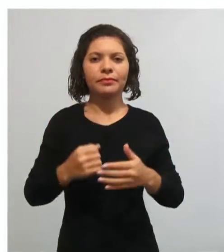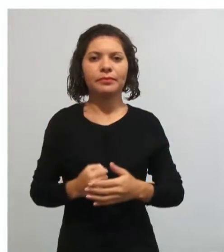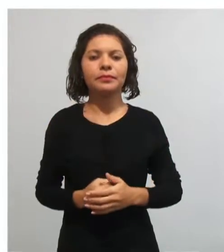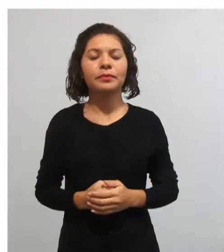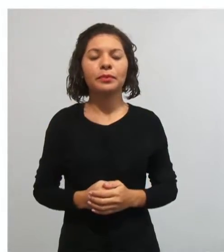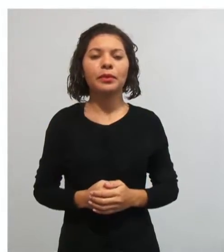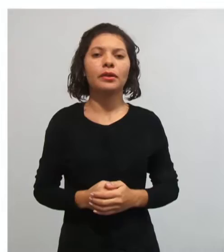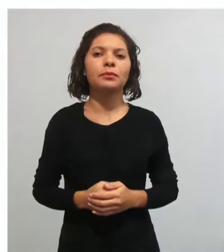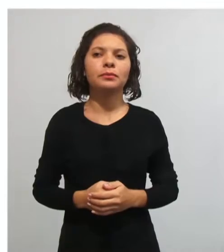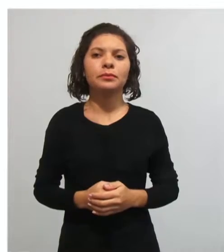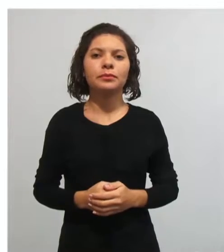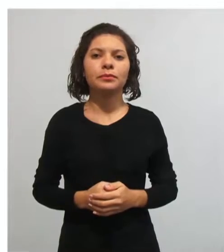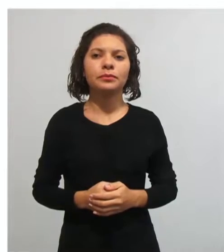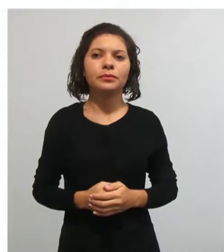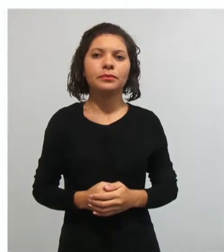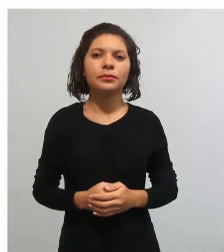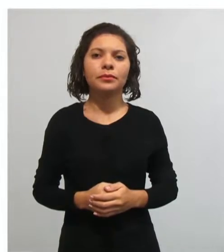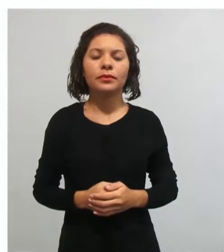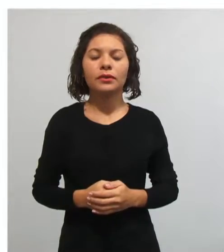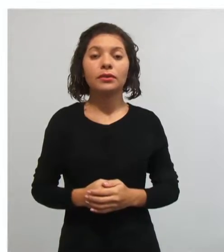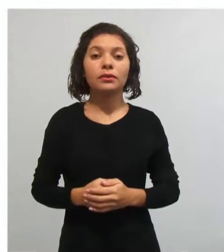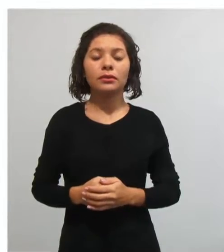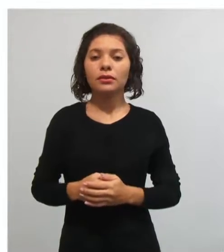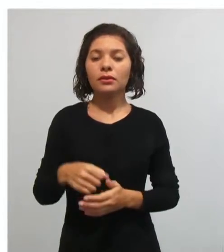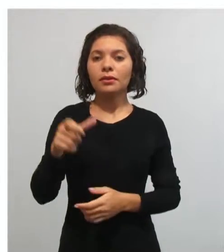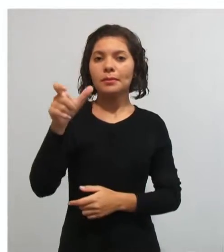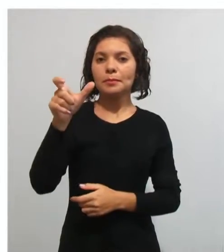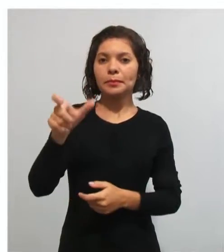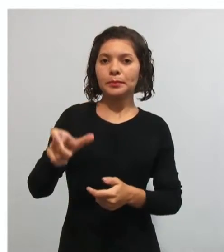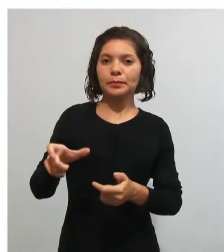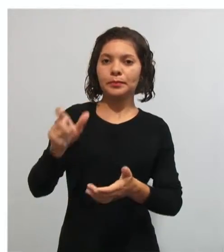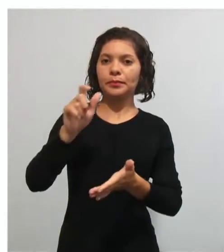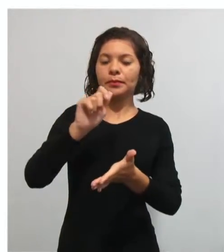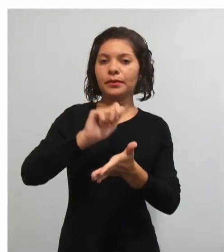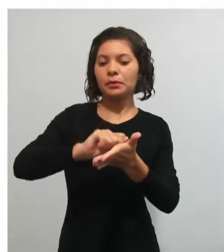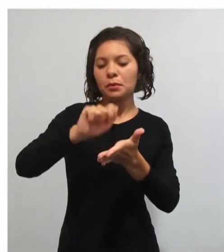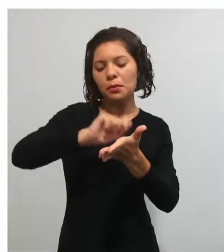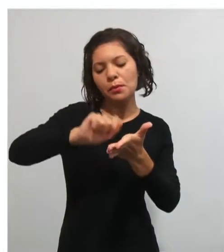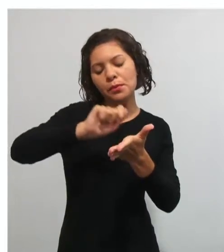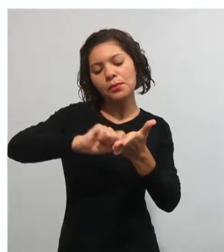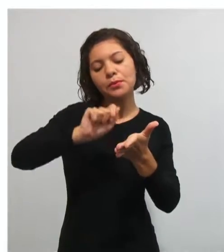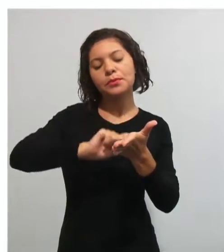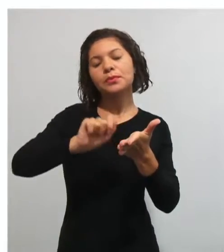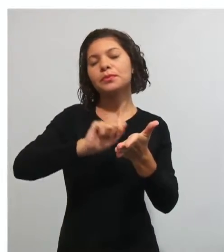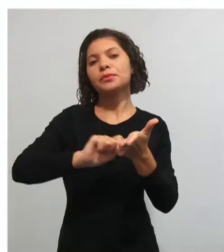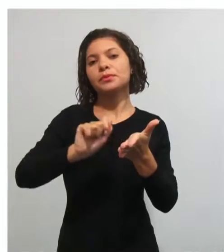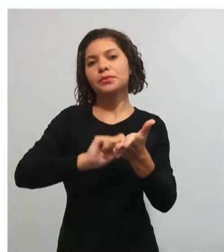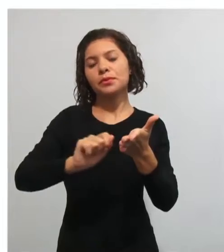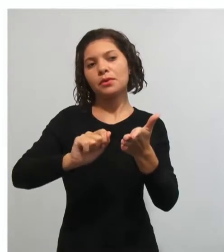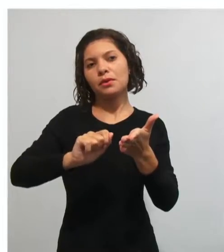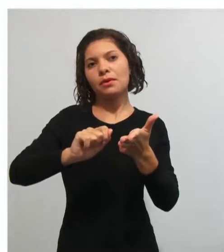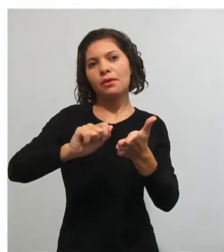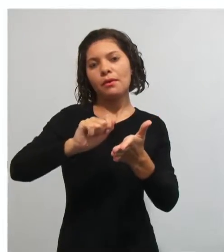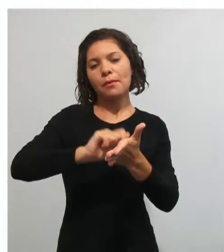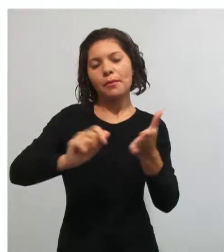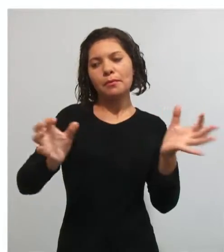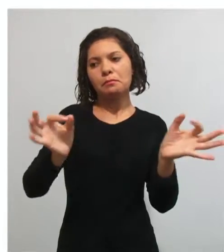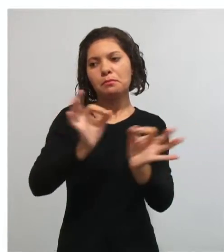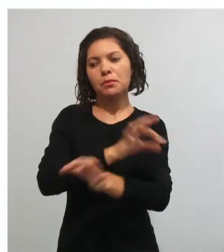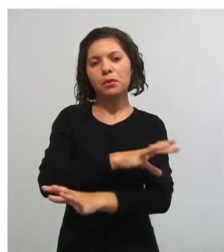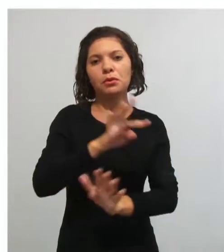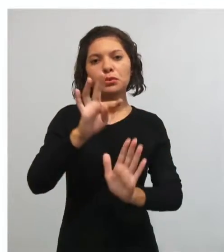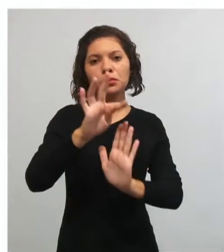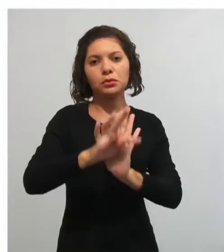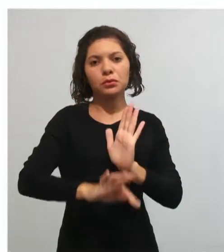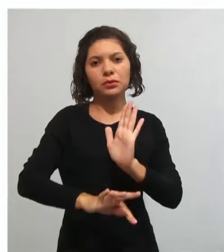Bom, o autor, né, quando ele escreve, quando ele produz um texto, ele está se dirigindo